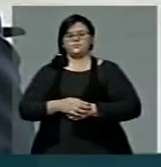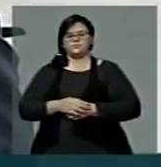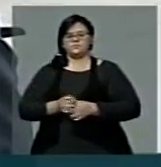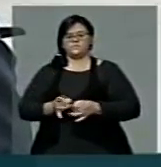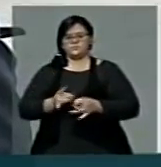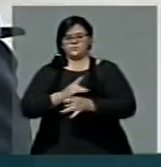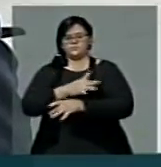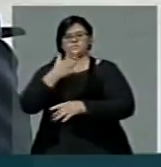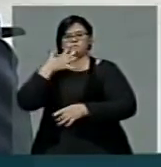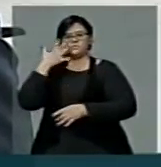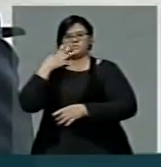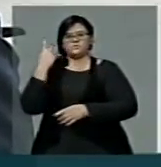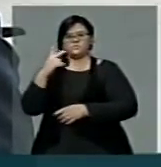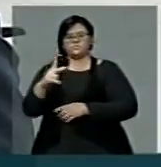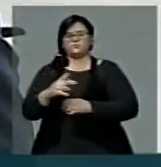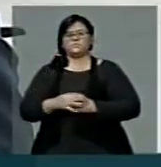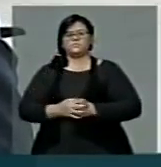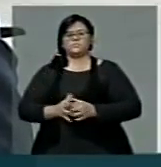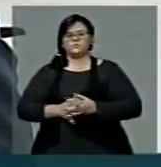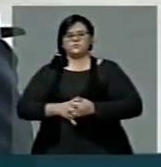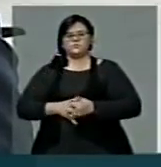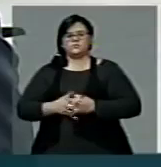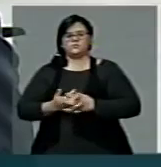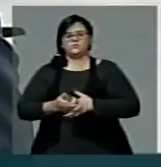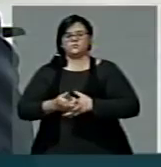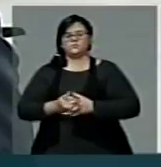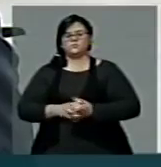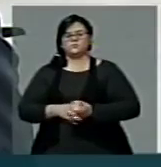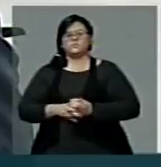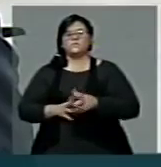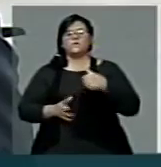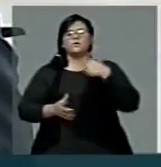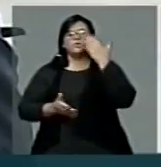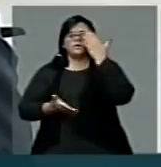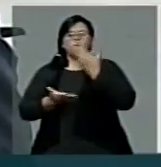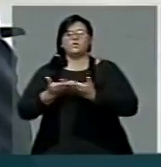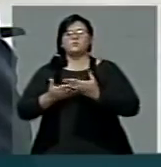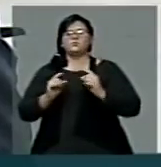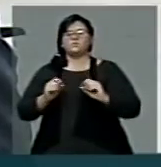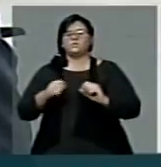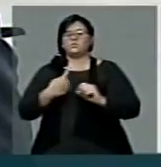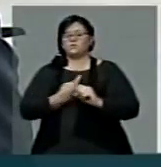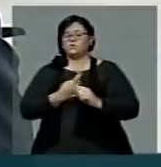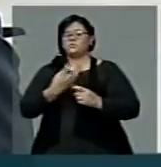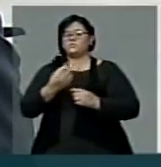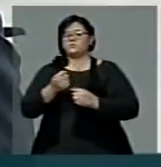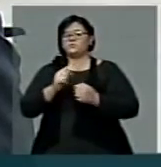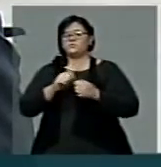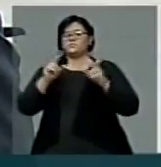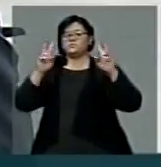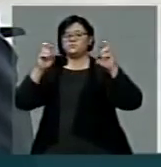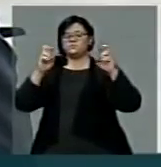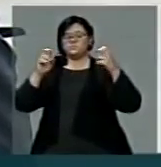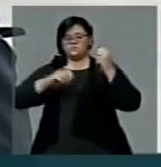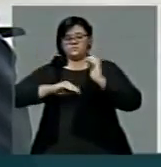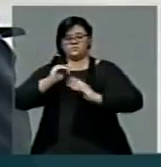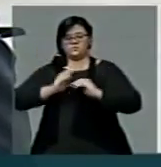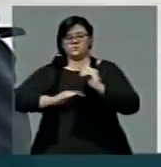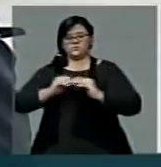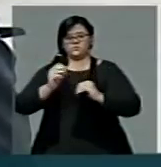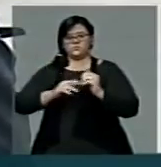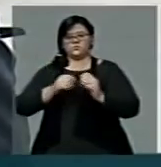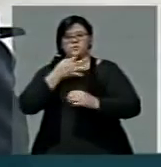o pronunciamento de Vossa Excelência neste plenário, a fim de que nós nos posicionemos em relação a esse tema, que tem